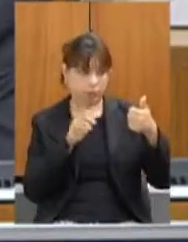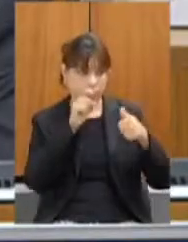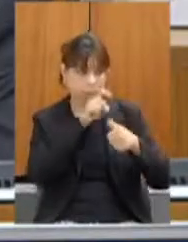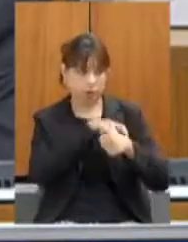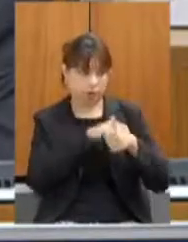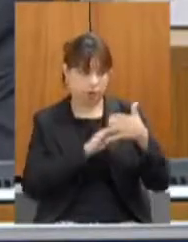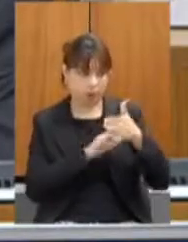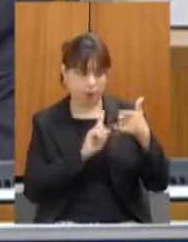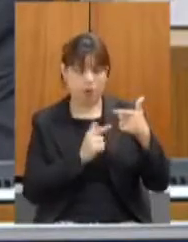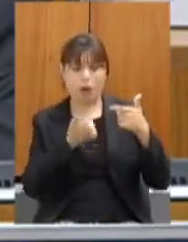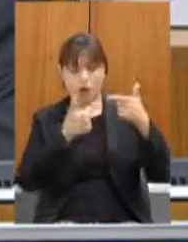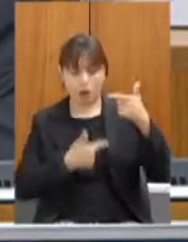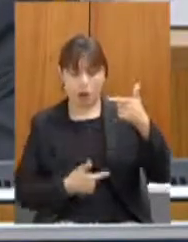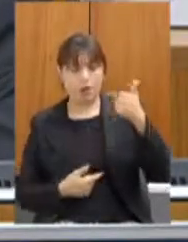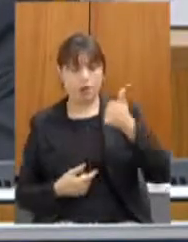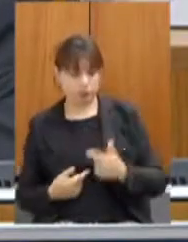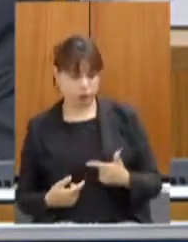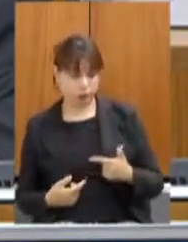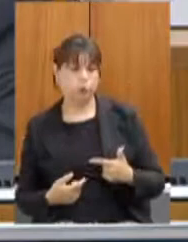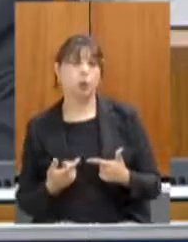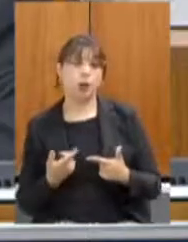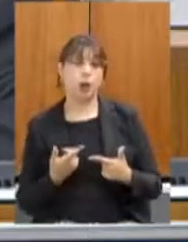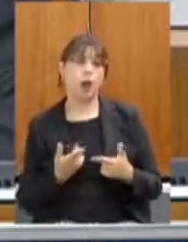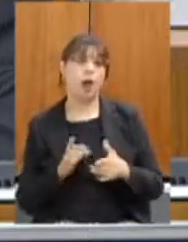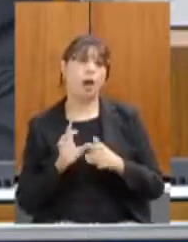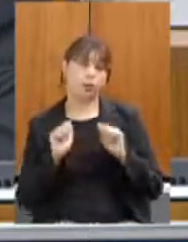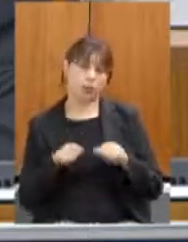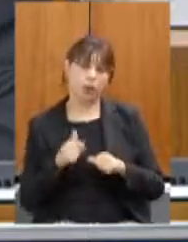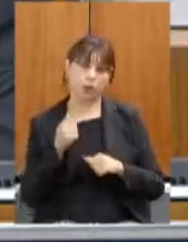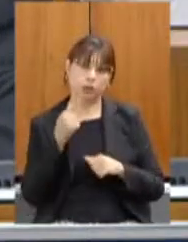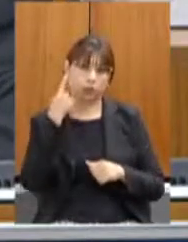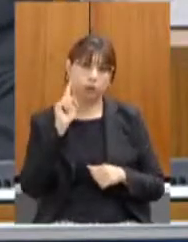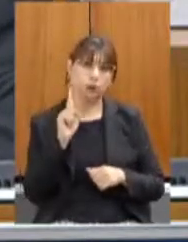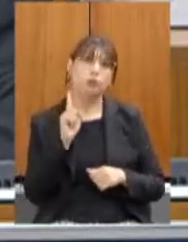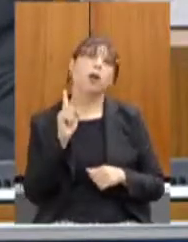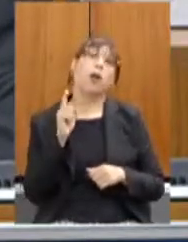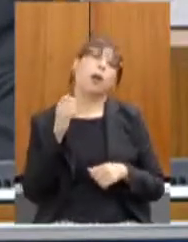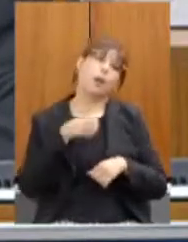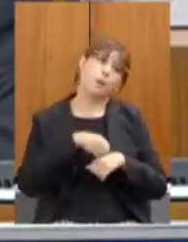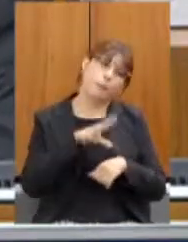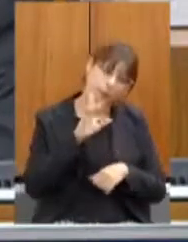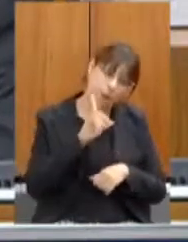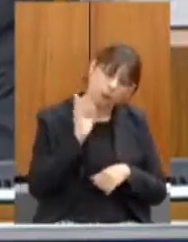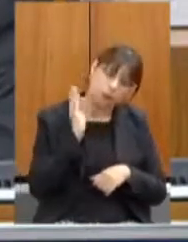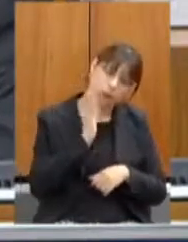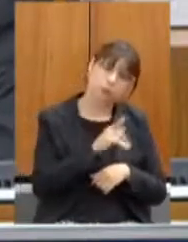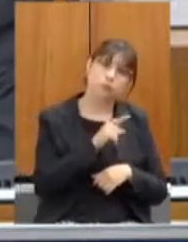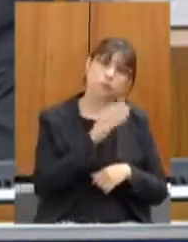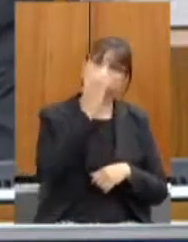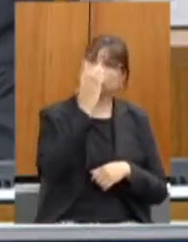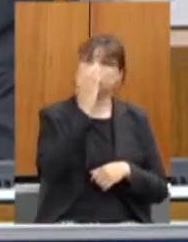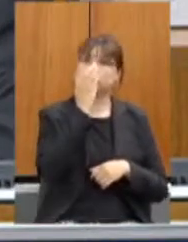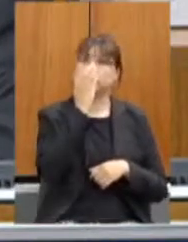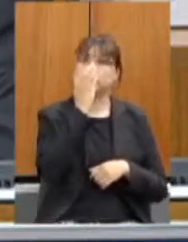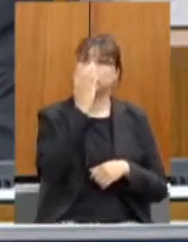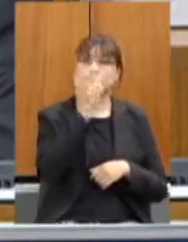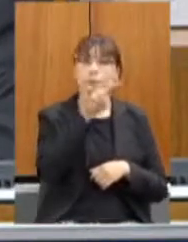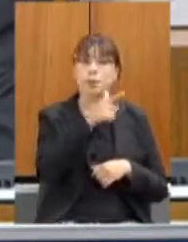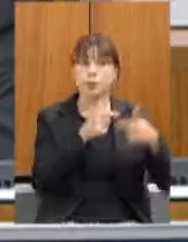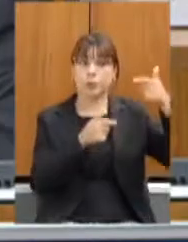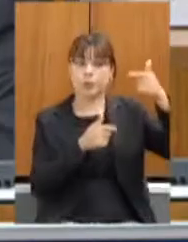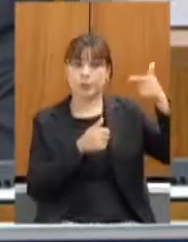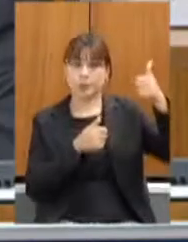leite em 7 dias se ele falava abro a gente mandava para ele e aquele que estava aguardando